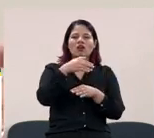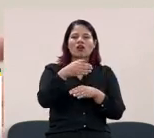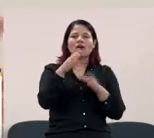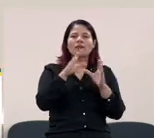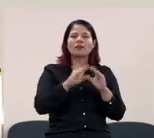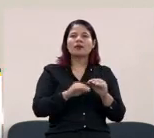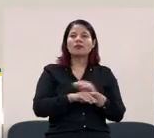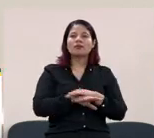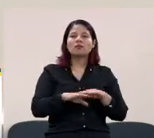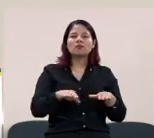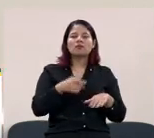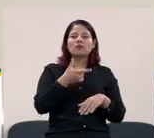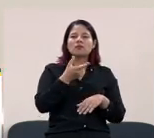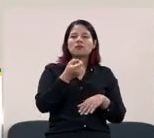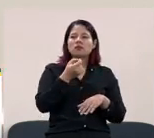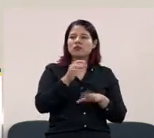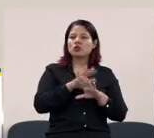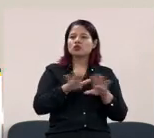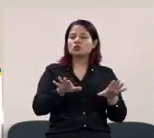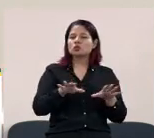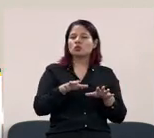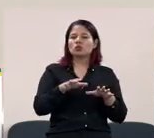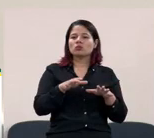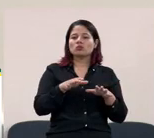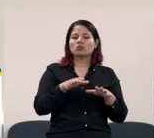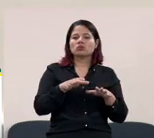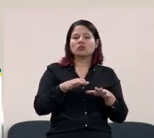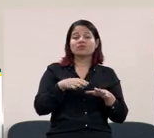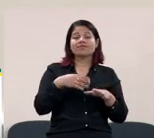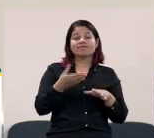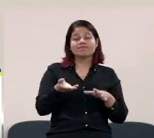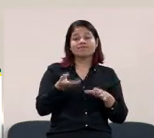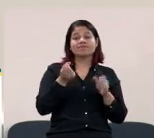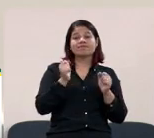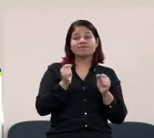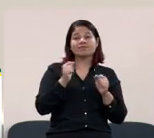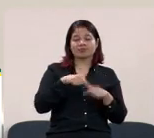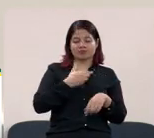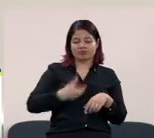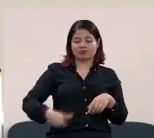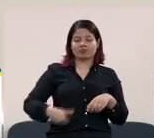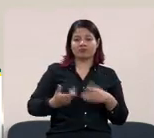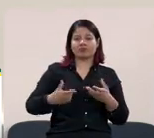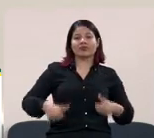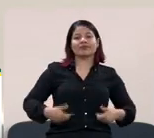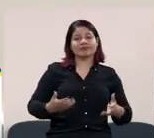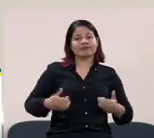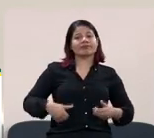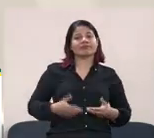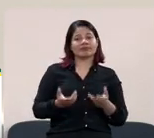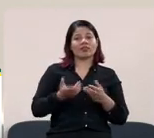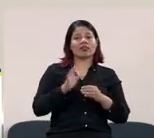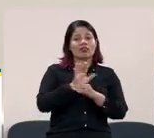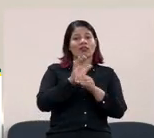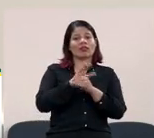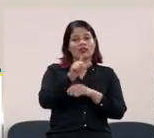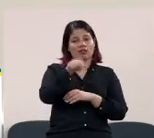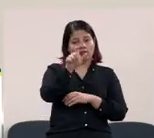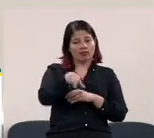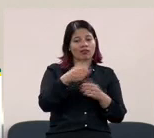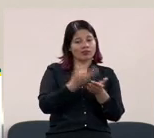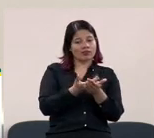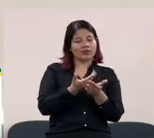jovens, isso é prejuízo para o Estado também, que arca com as despesas desse aluno, arca